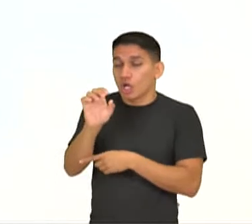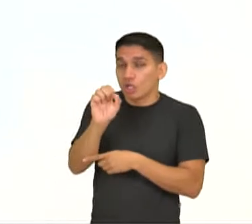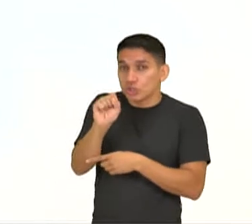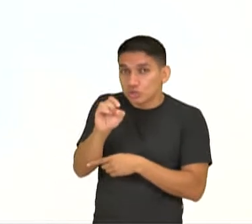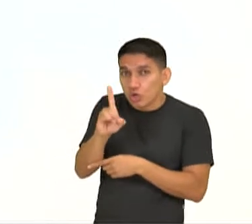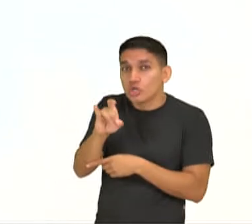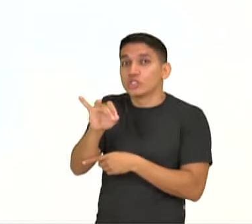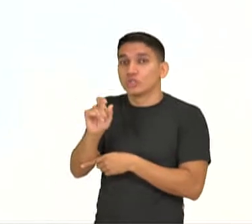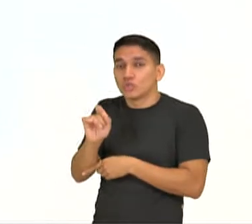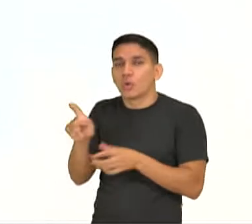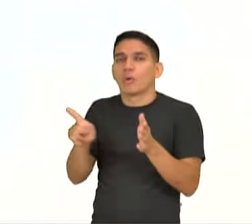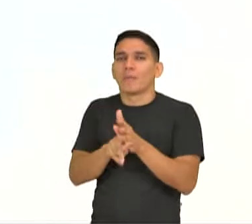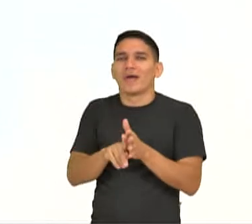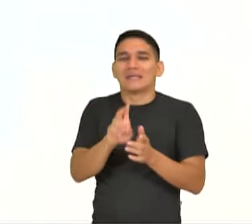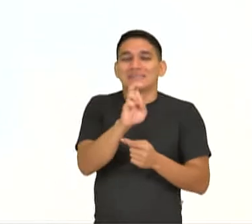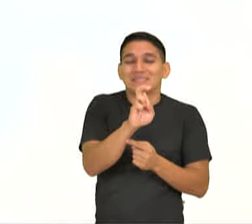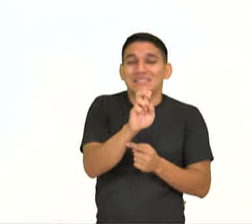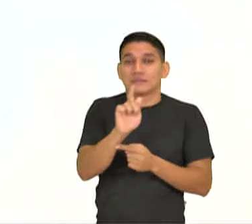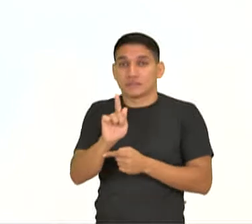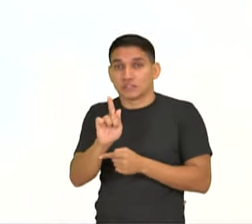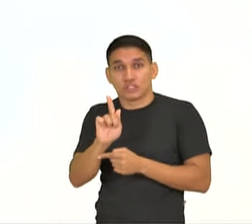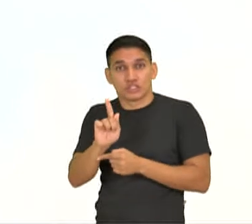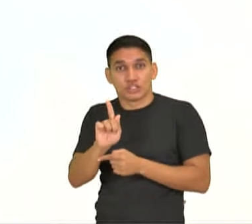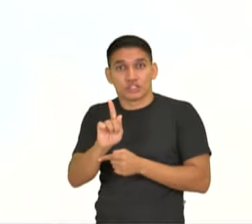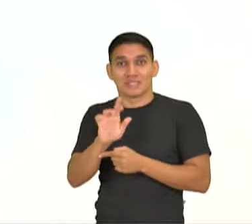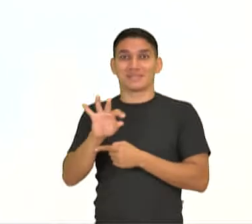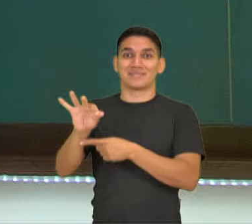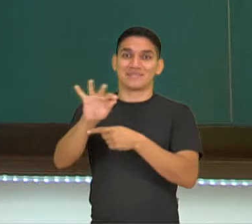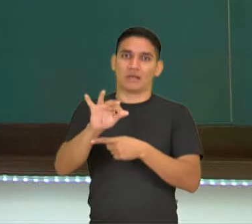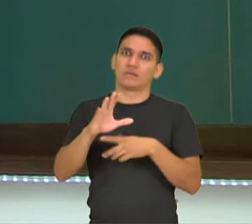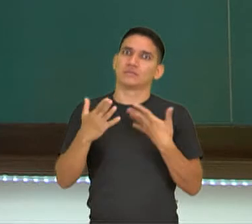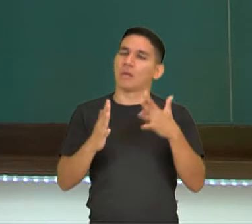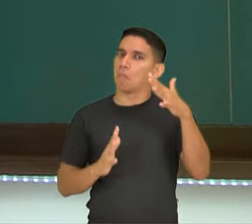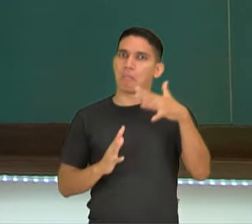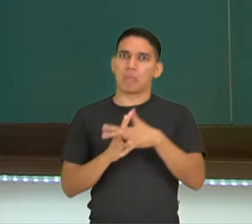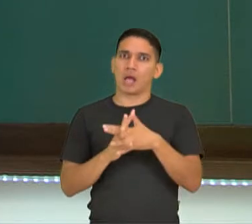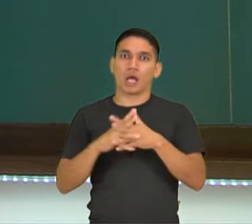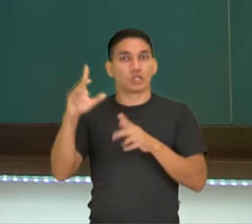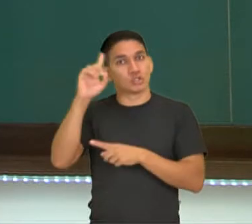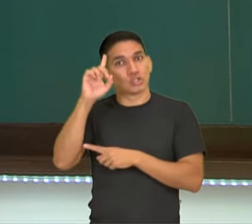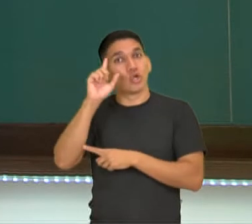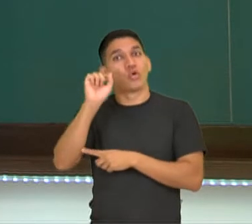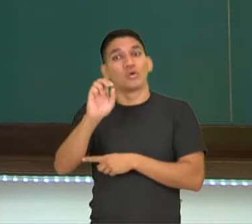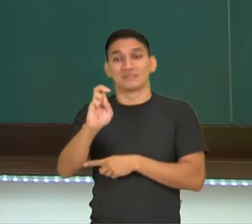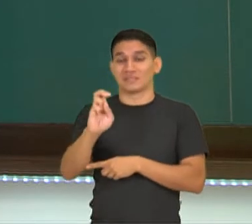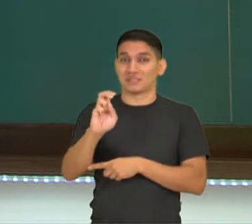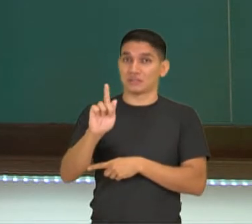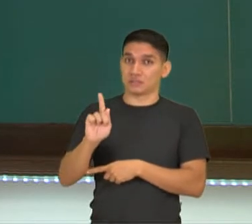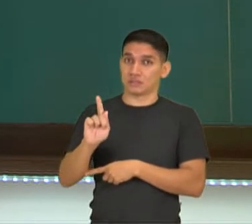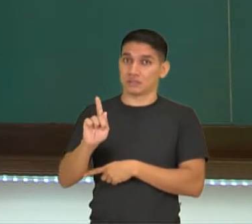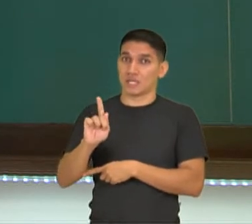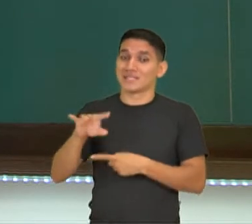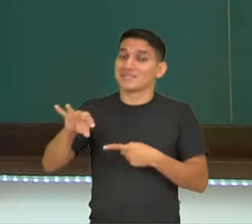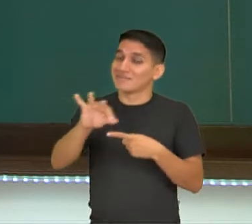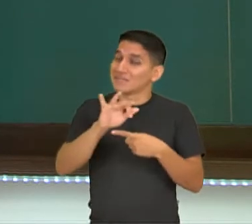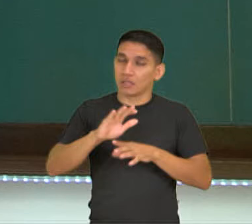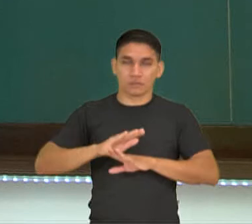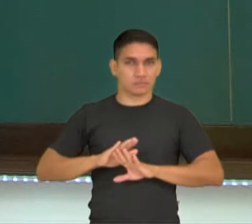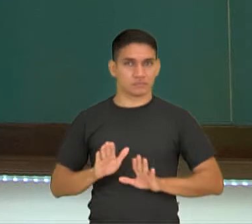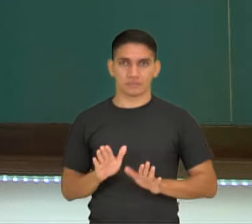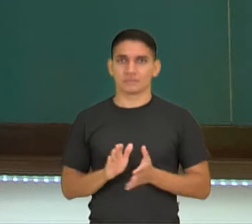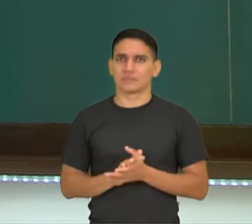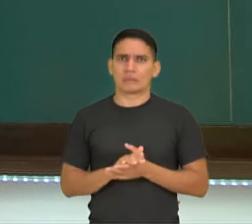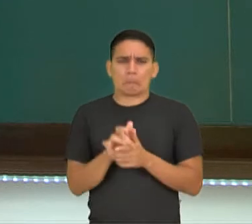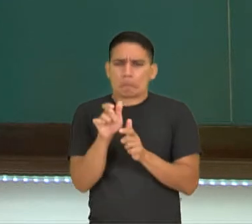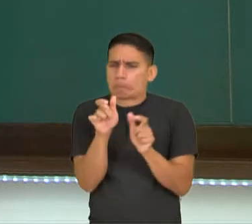5 graminhas de sal, ok? Então aí, ó, no máximo por dia, 5 graminhas de sal. Aquele